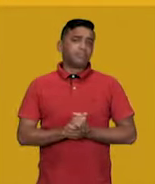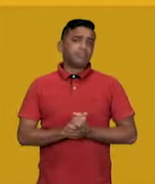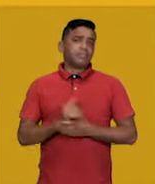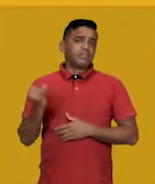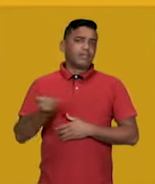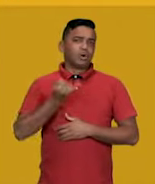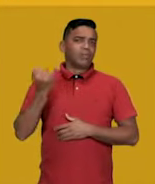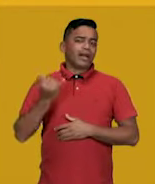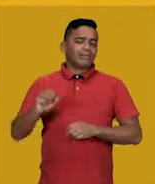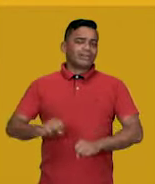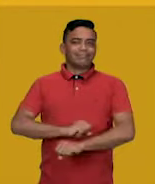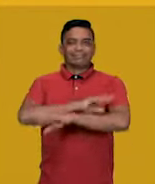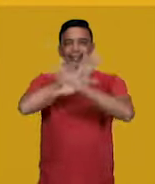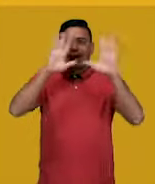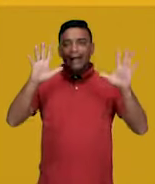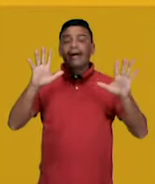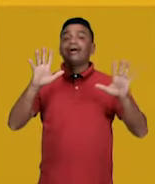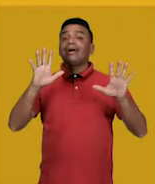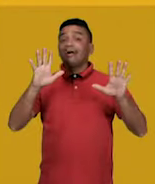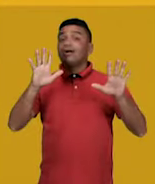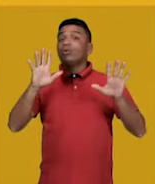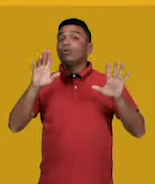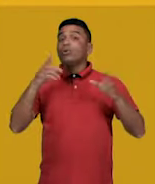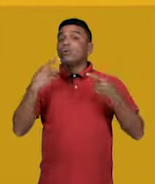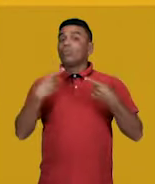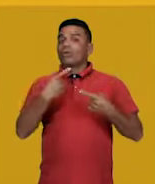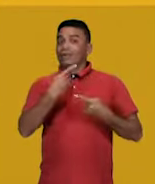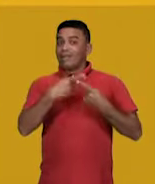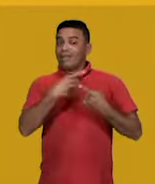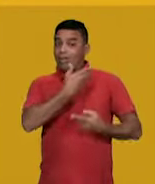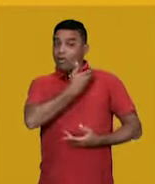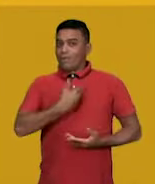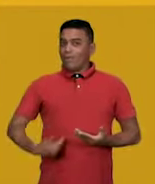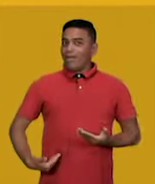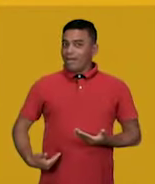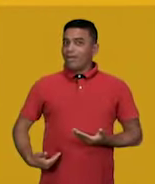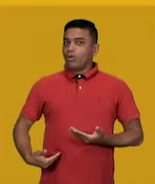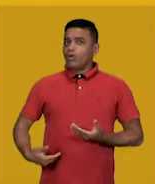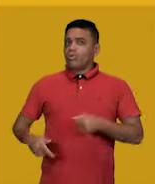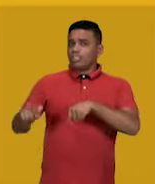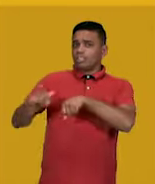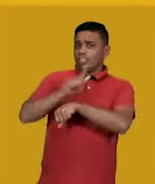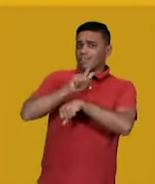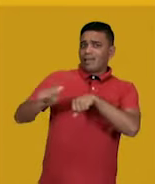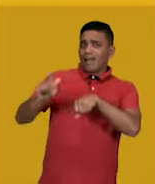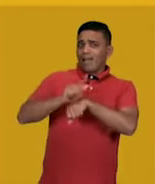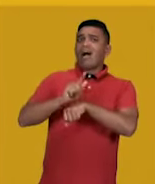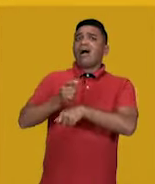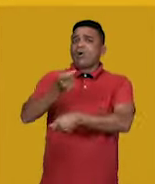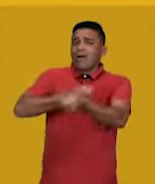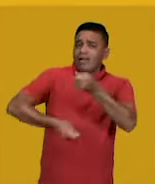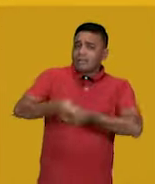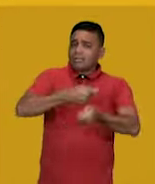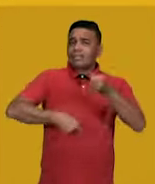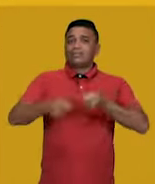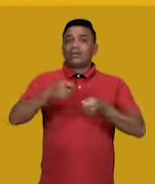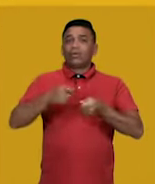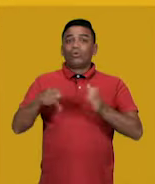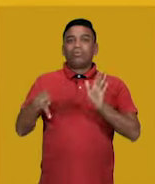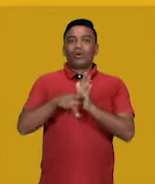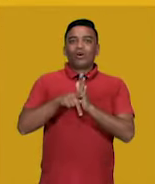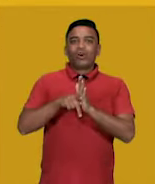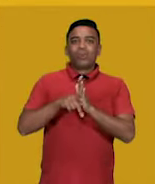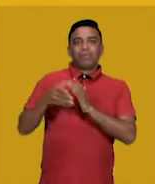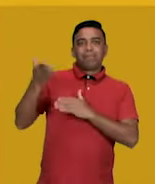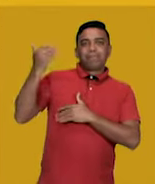da transparência nos governos para aprimorar a governança e a gestão. Tal afirmação foi inclusive sublinhada pela presidenta Dilma